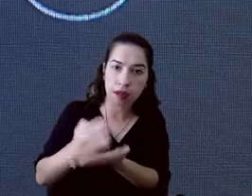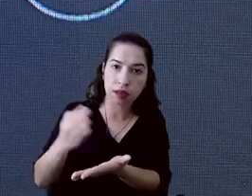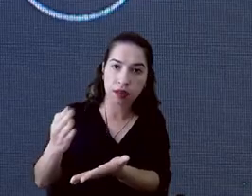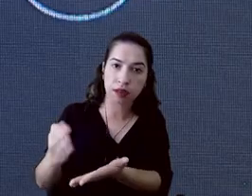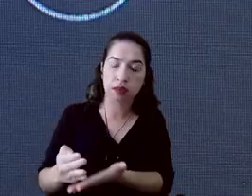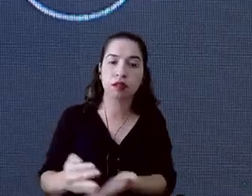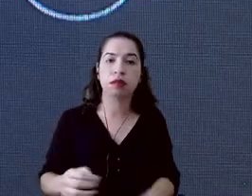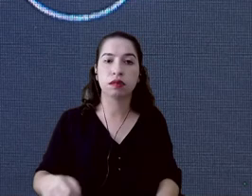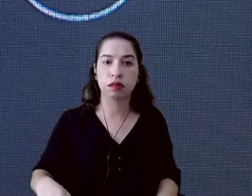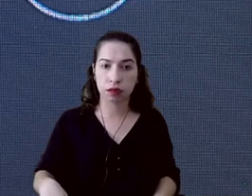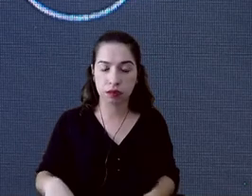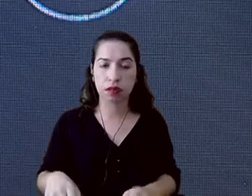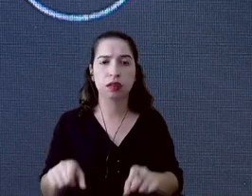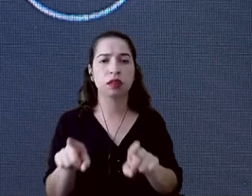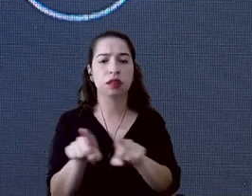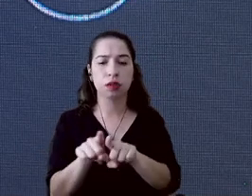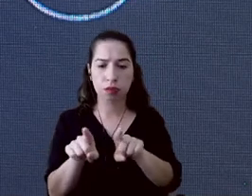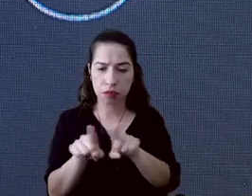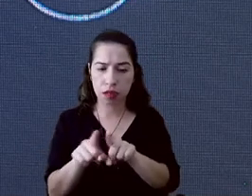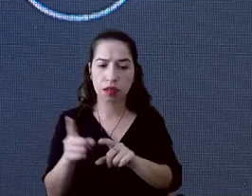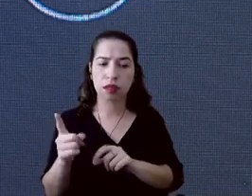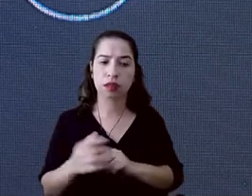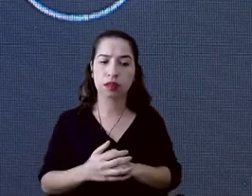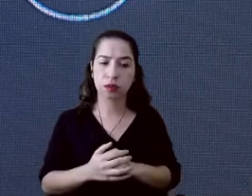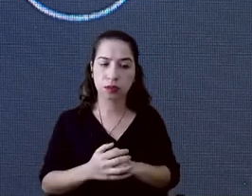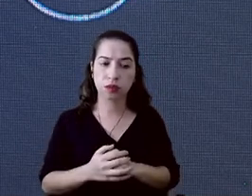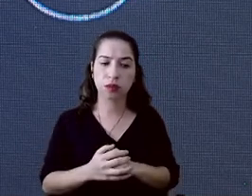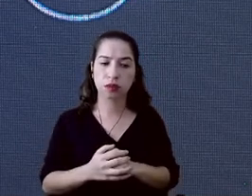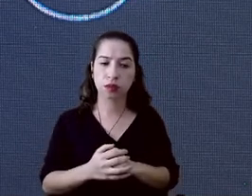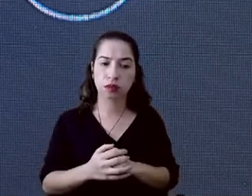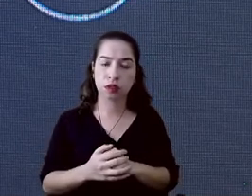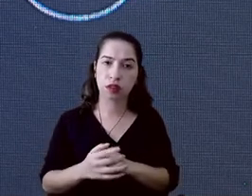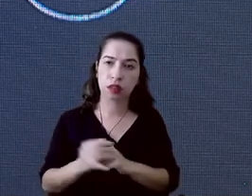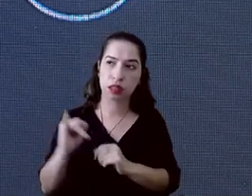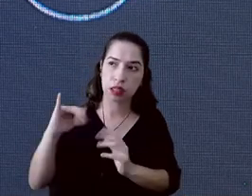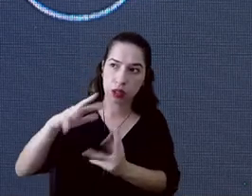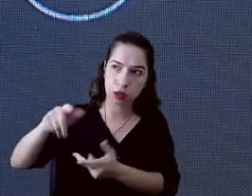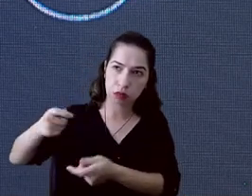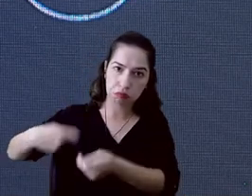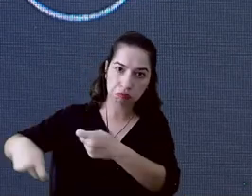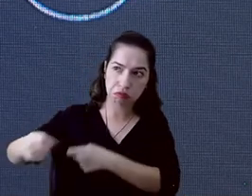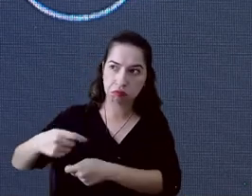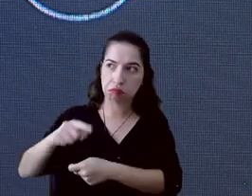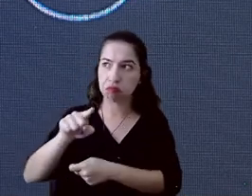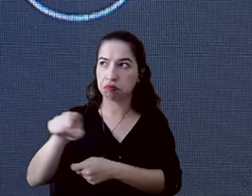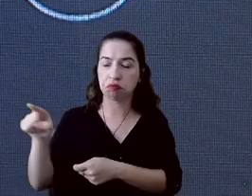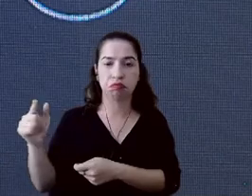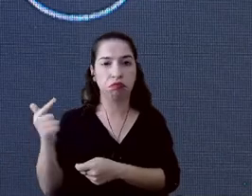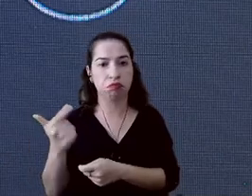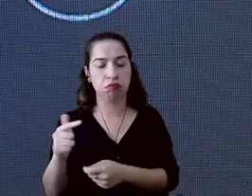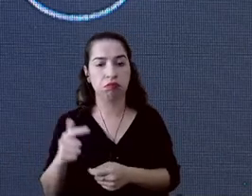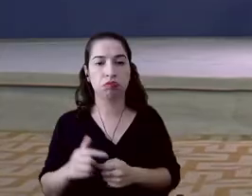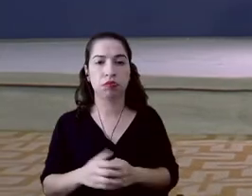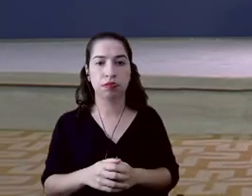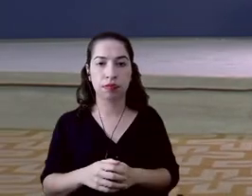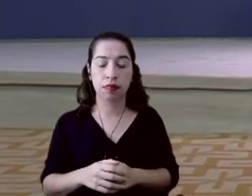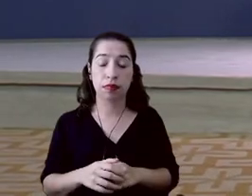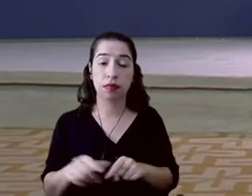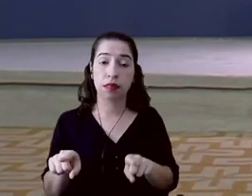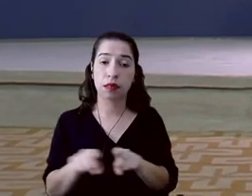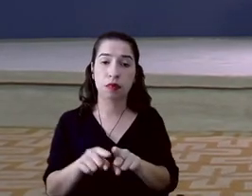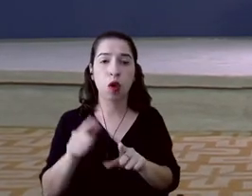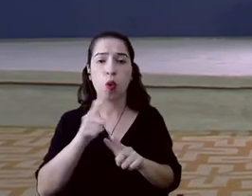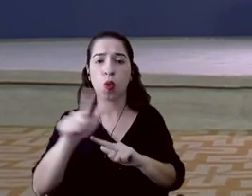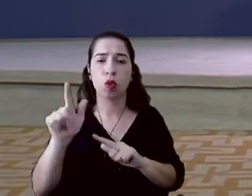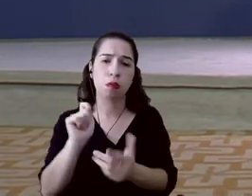disponível nos nos trilhos de transação internacionais e os meios de pagamento alternativos